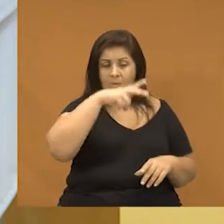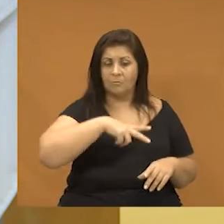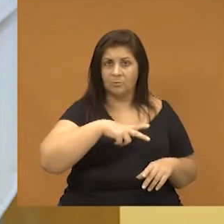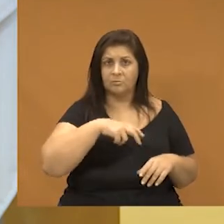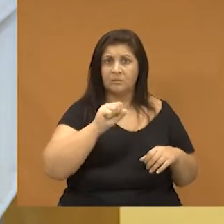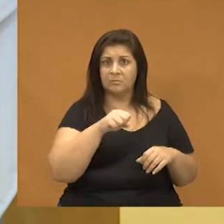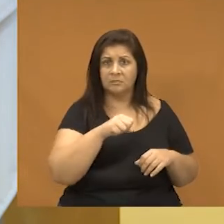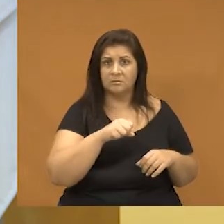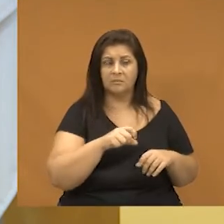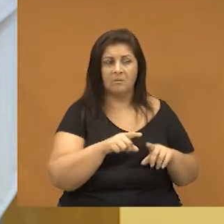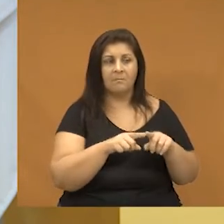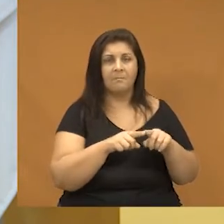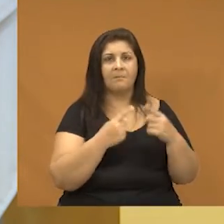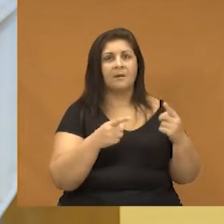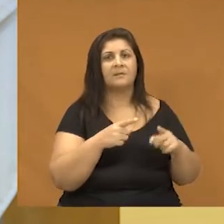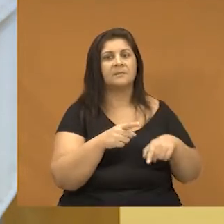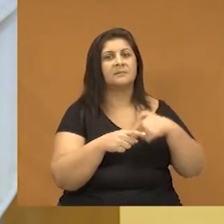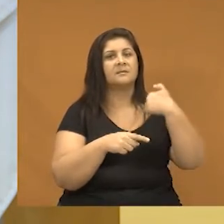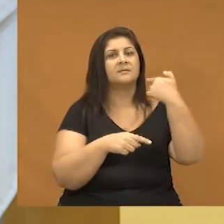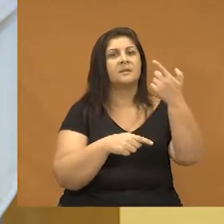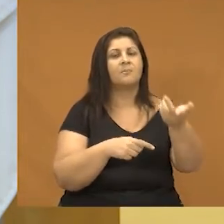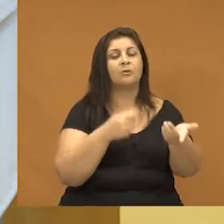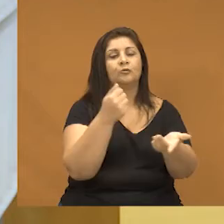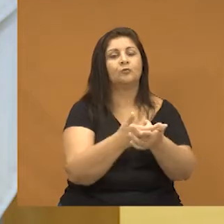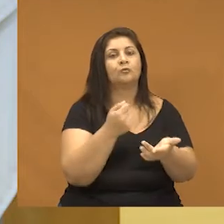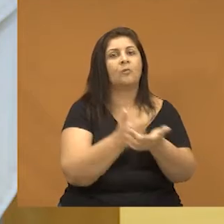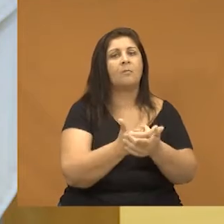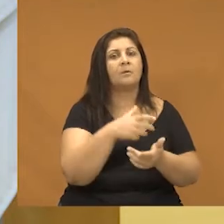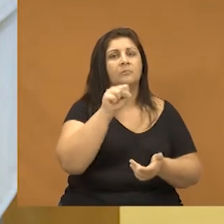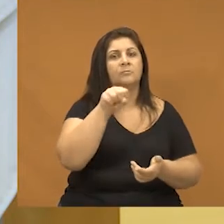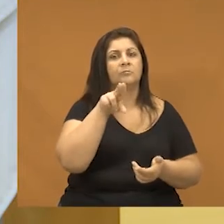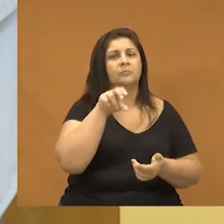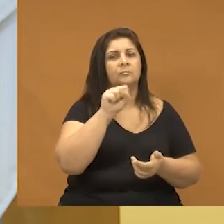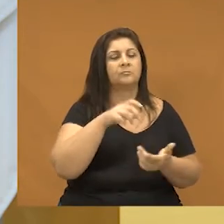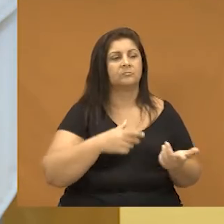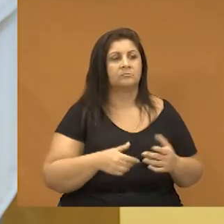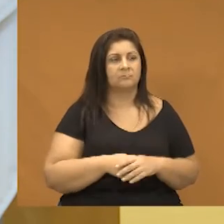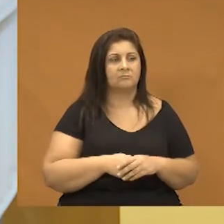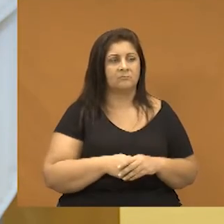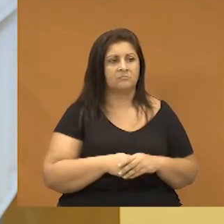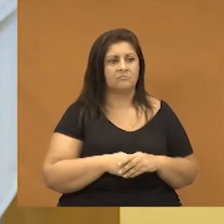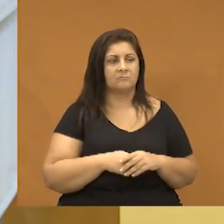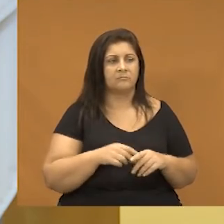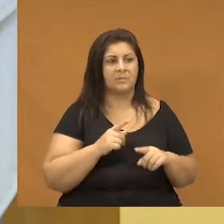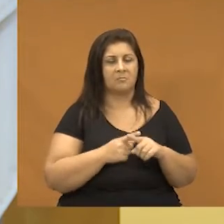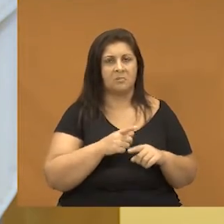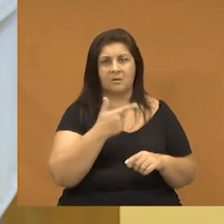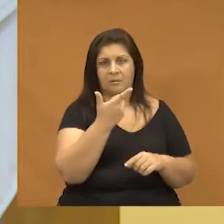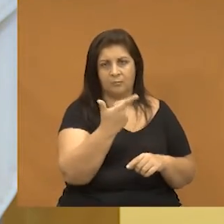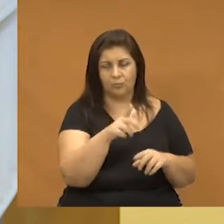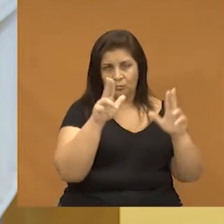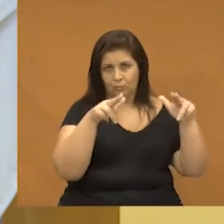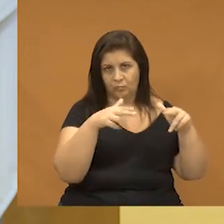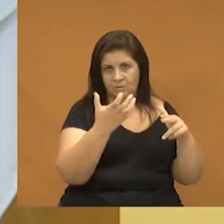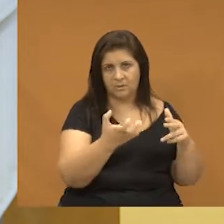que depois ele vai cobrar esse atendimento do SUS, porque o hospital também não vai arcar com esse prejuízo. Então, por